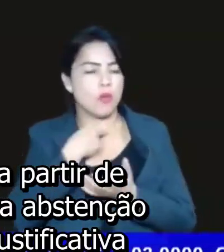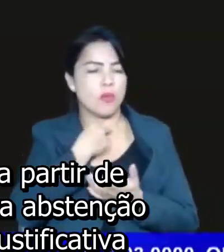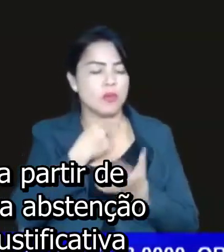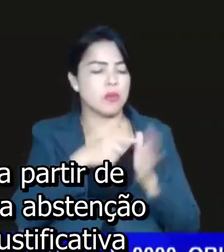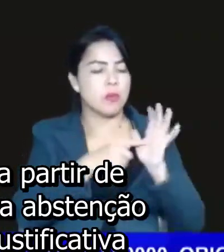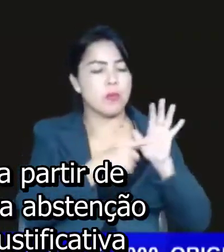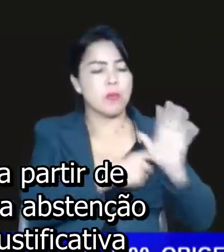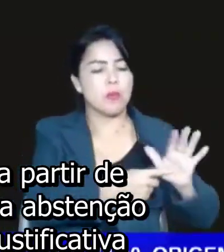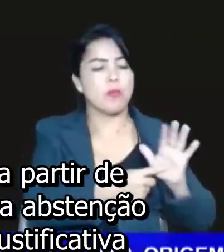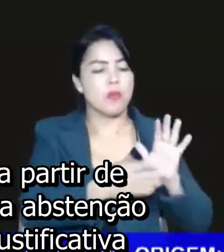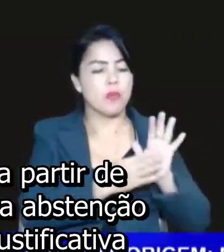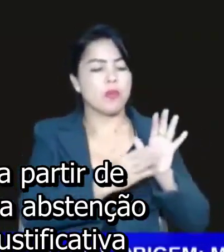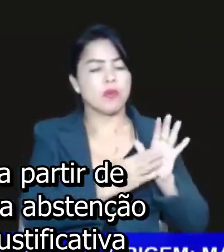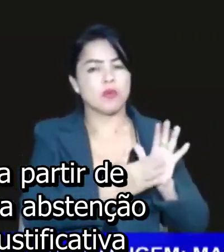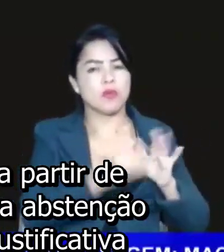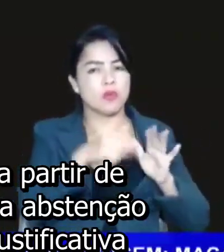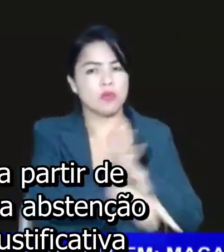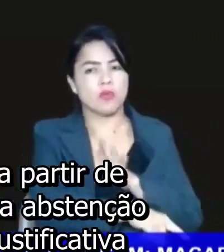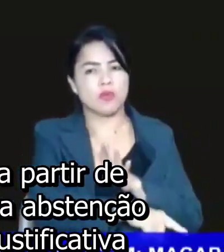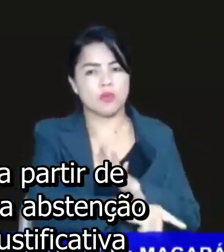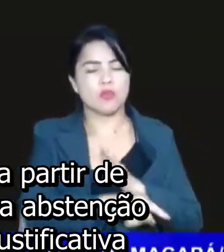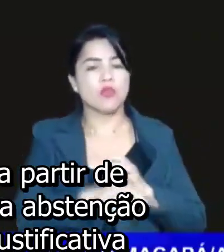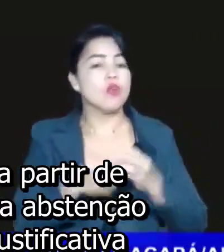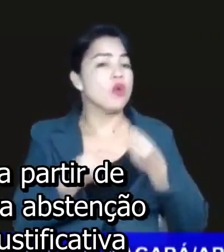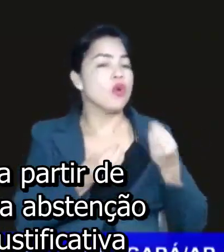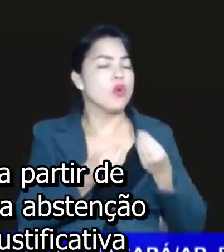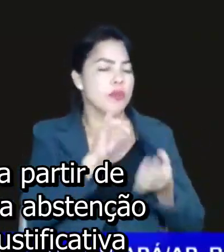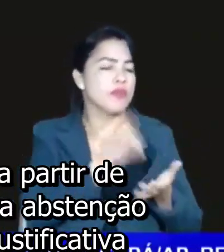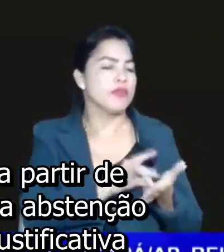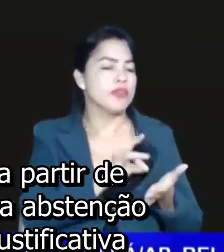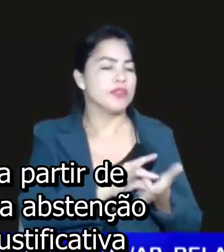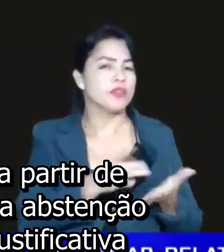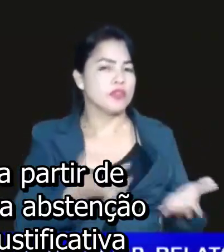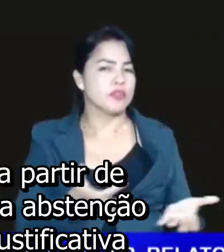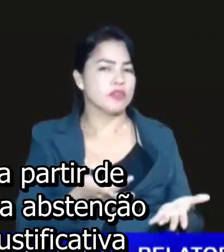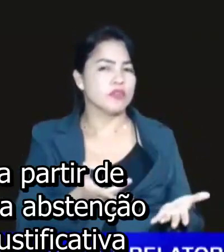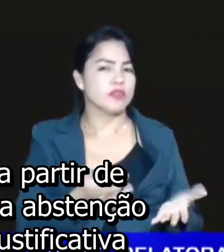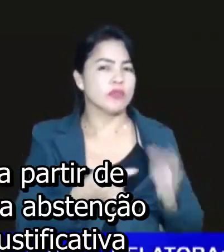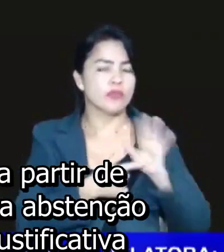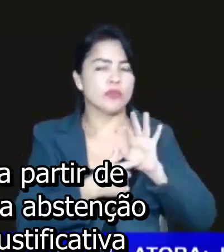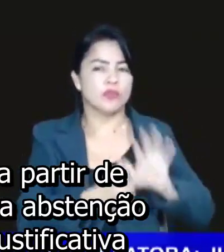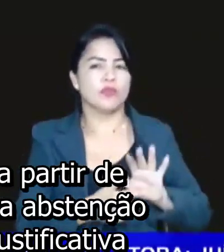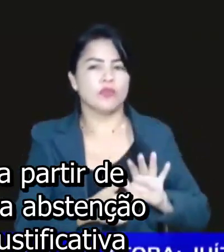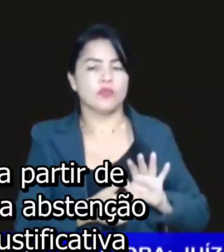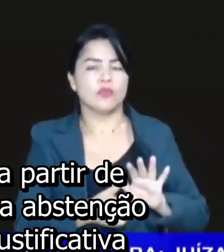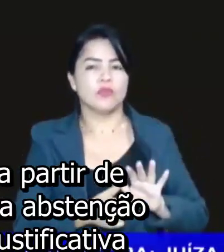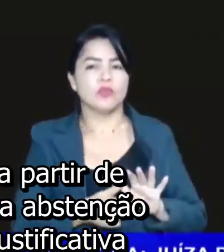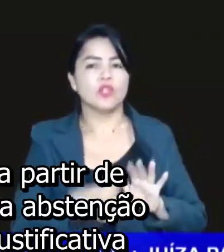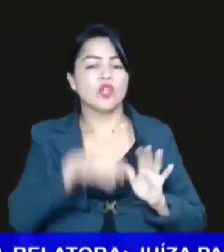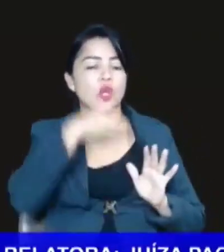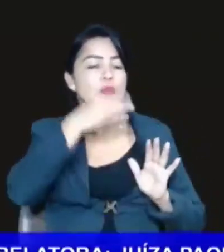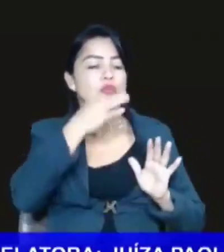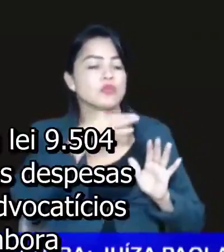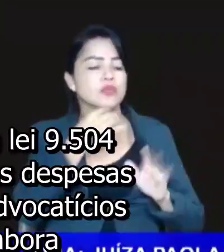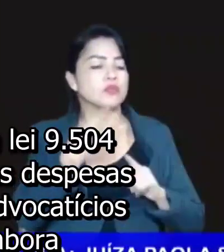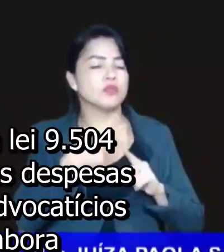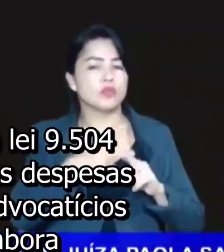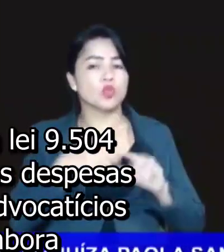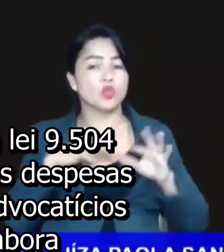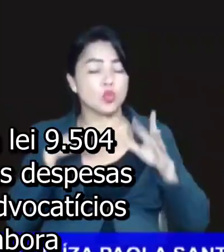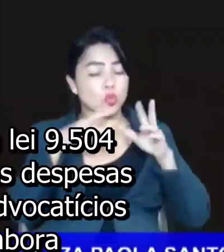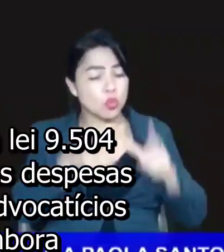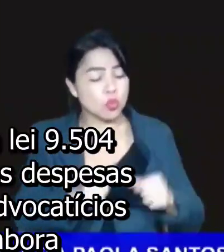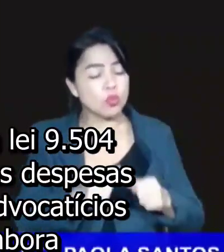a absoluta adstrição do serviço prestado e a sua efetiva demonstração e justificativa. Todos